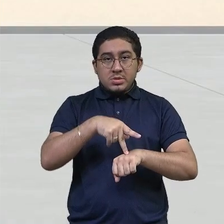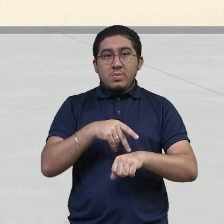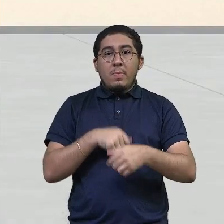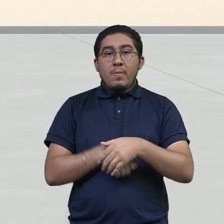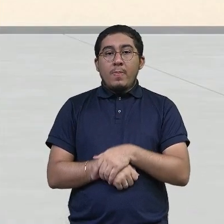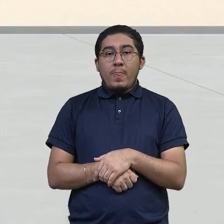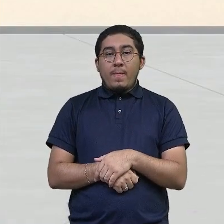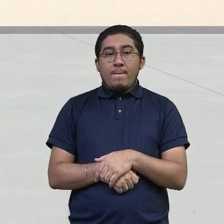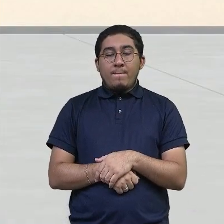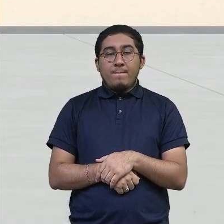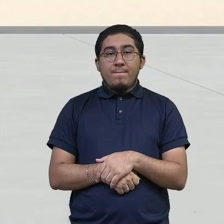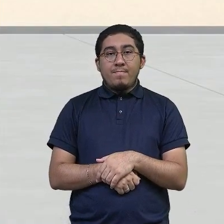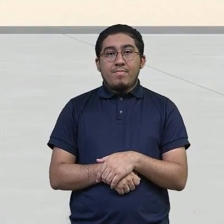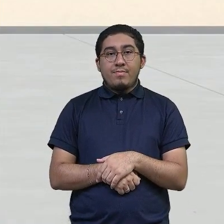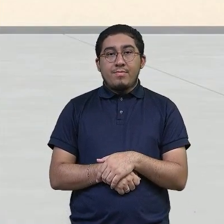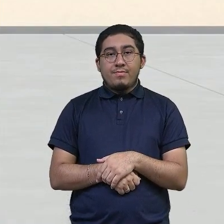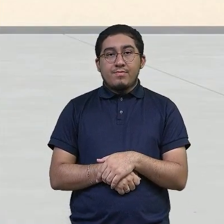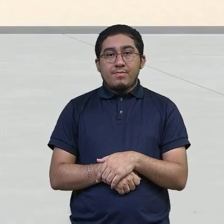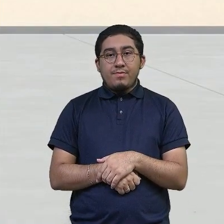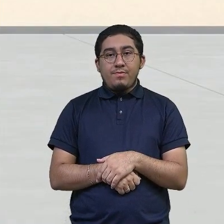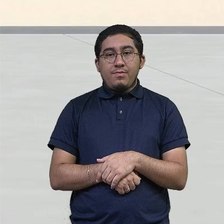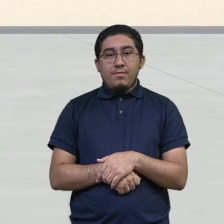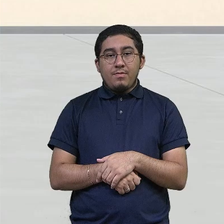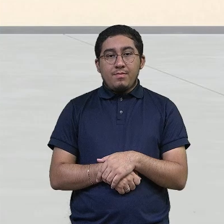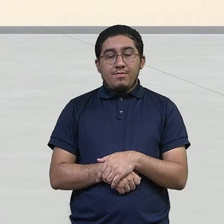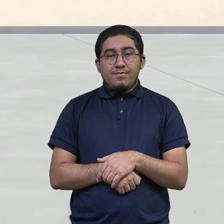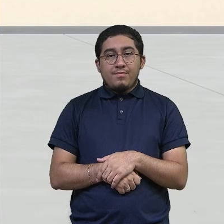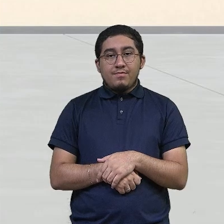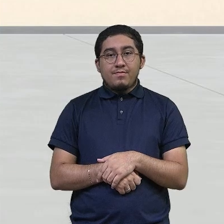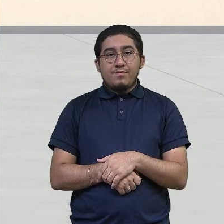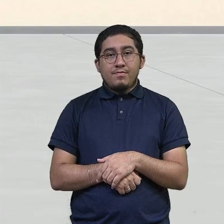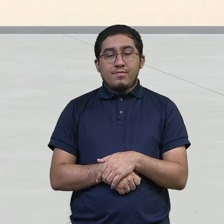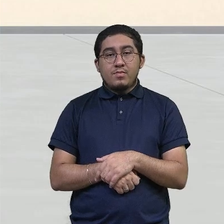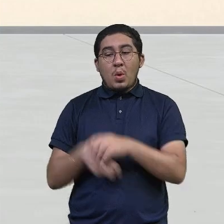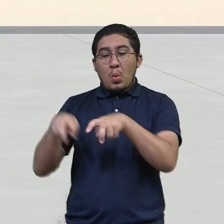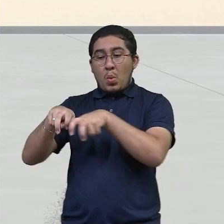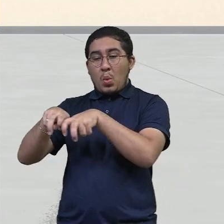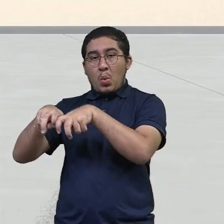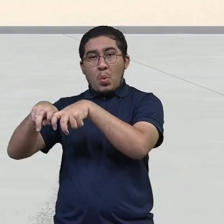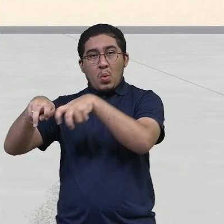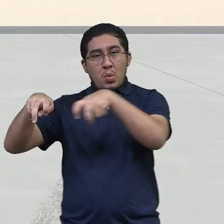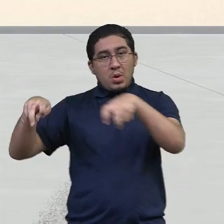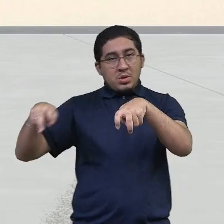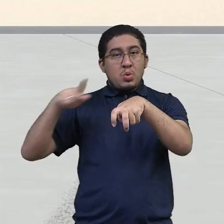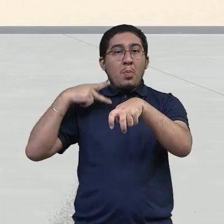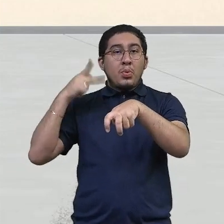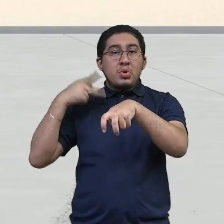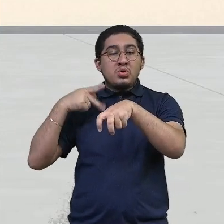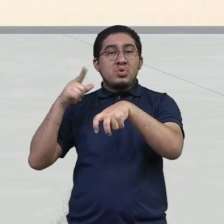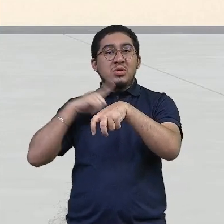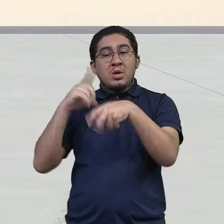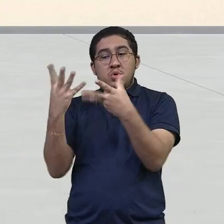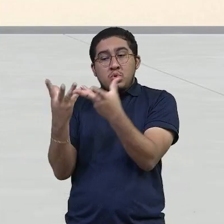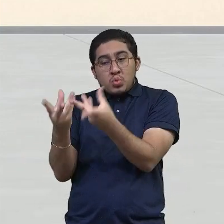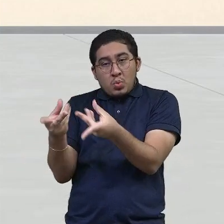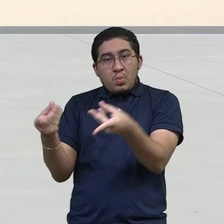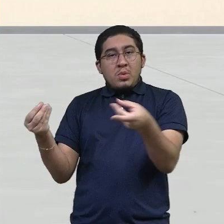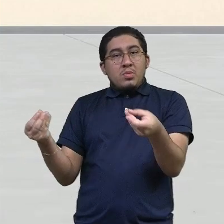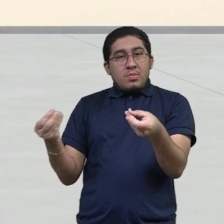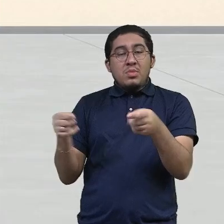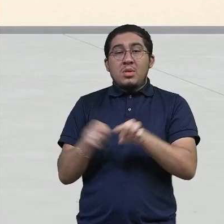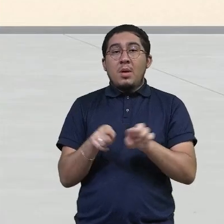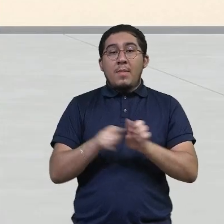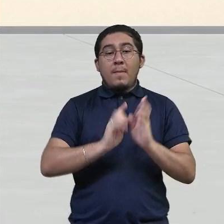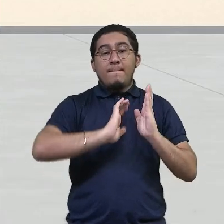a, no caso, o Congresso Nacional perdendo poder e sendo dissolvido, né? O que mais? Os